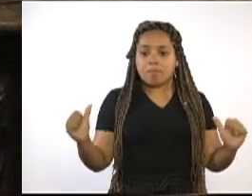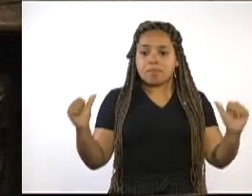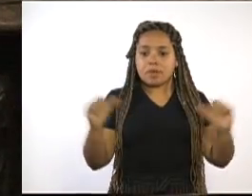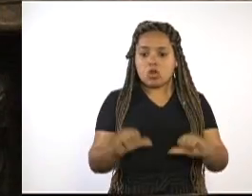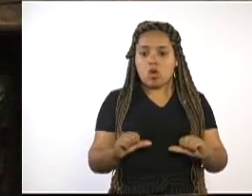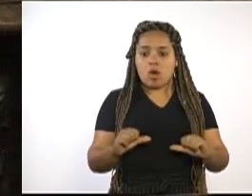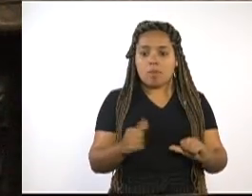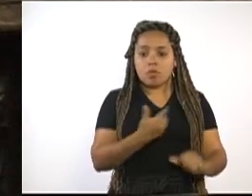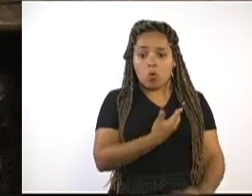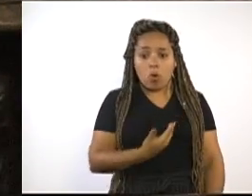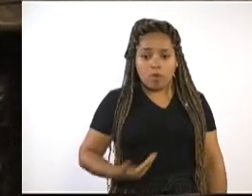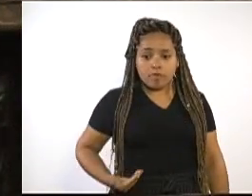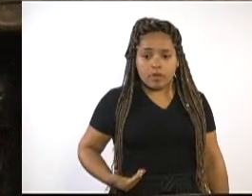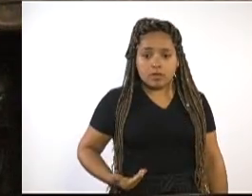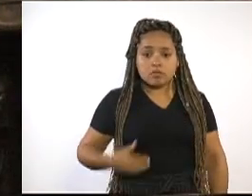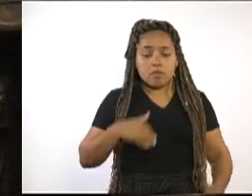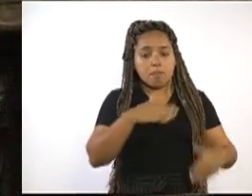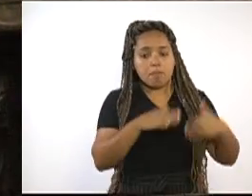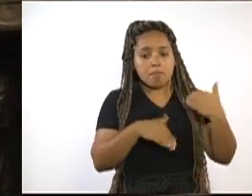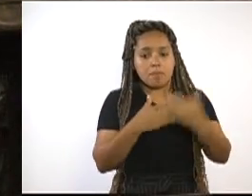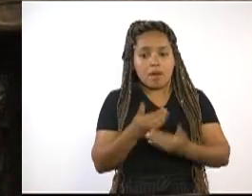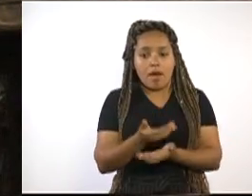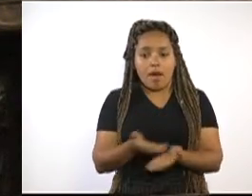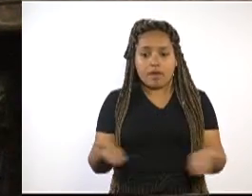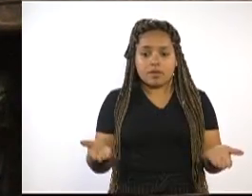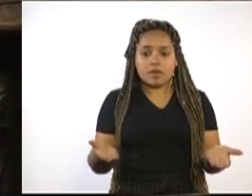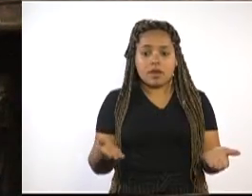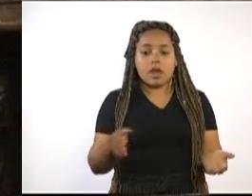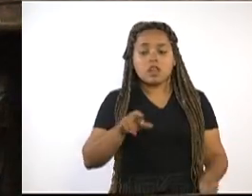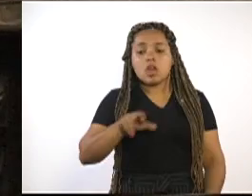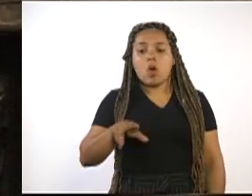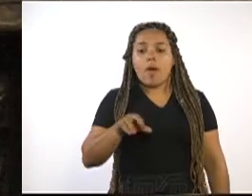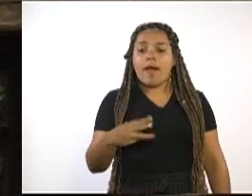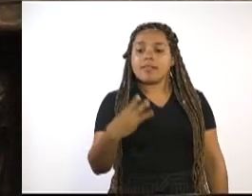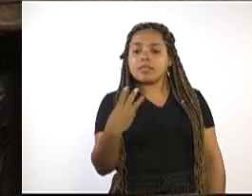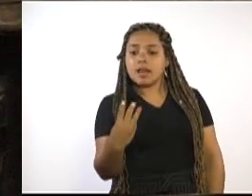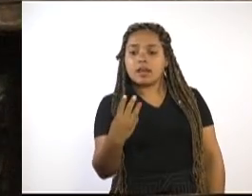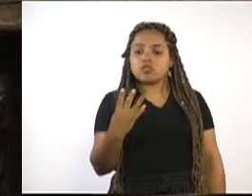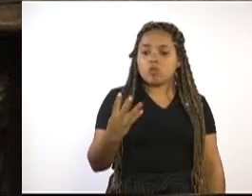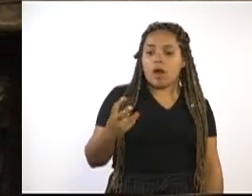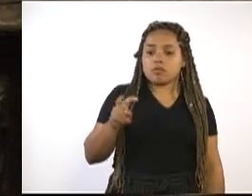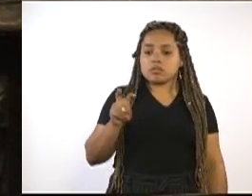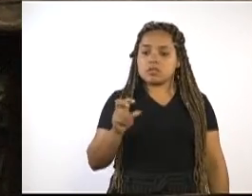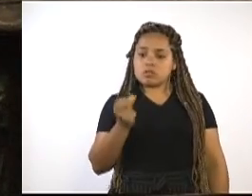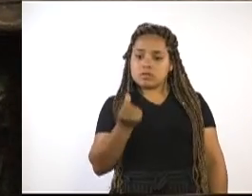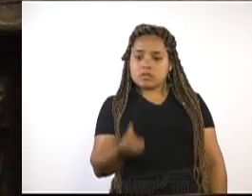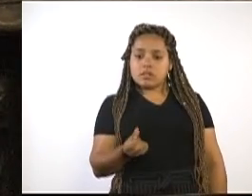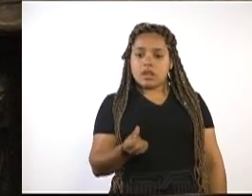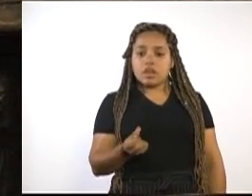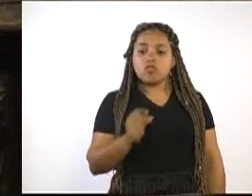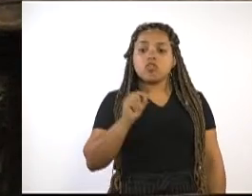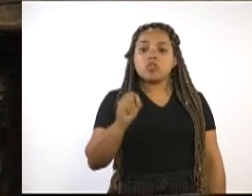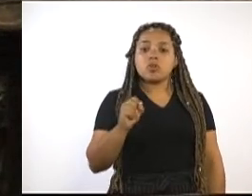E digo mais, não serão 3, 4, 5, 6 anos que essa grande